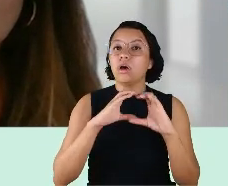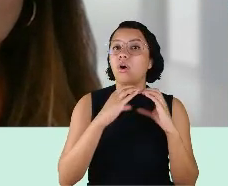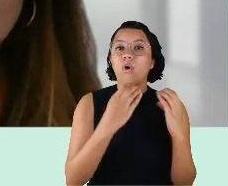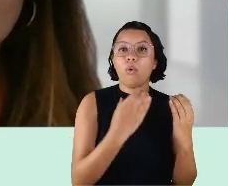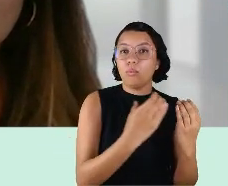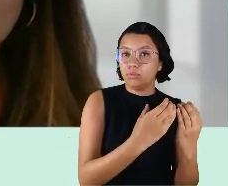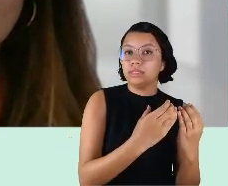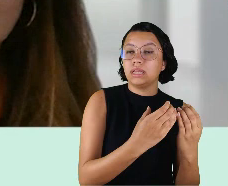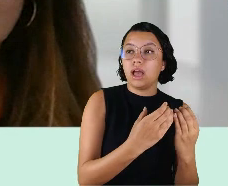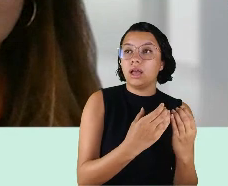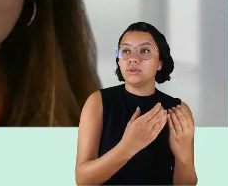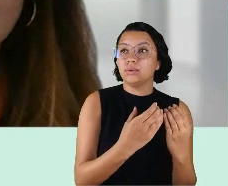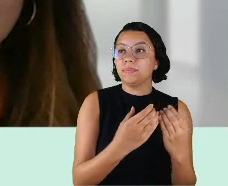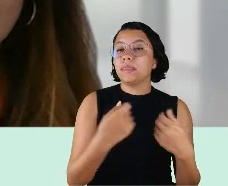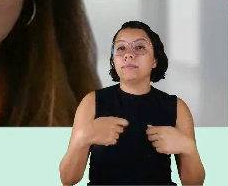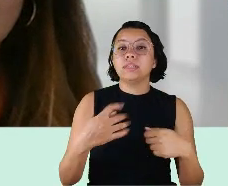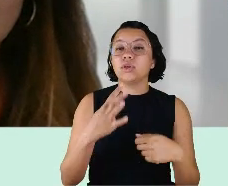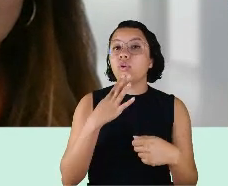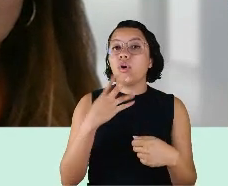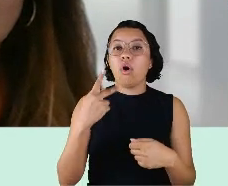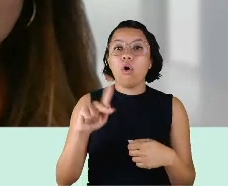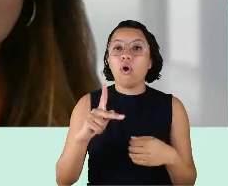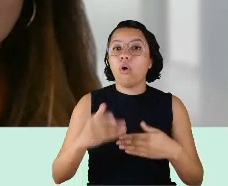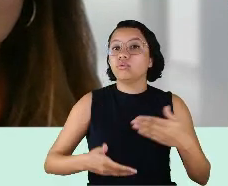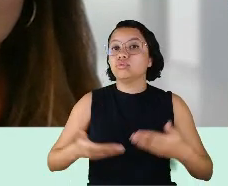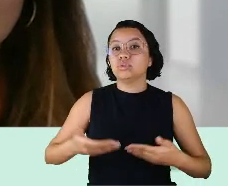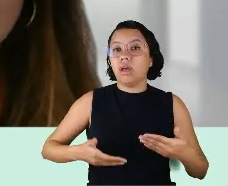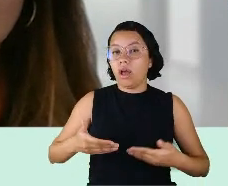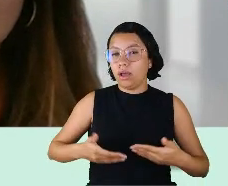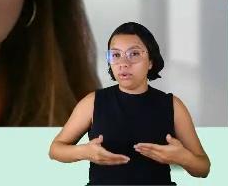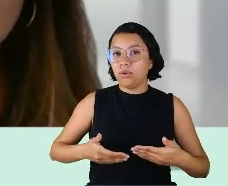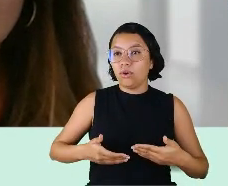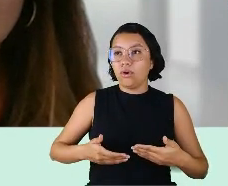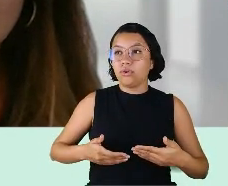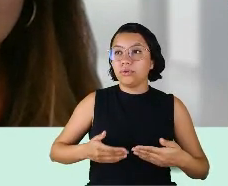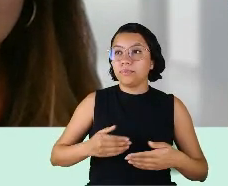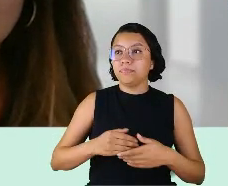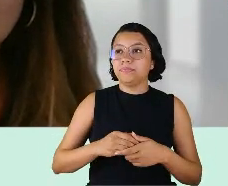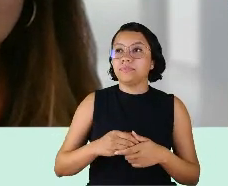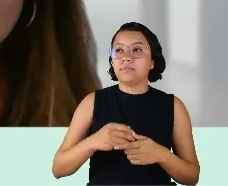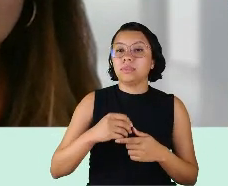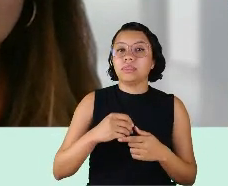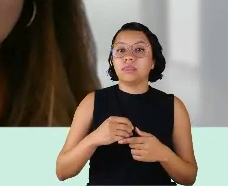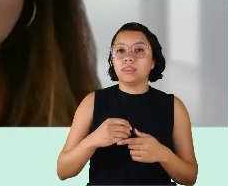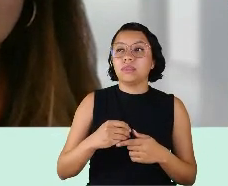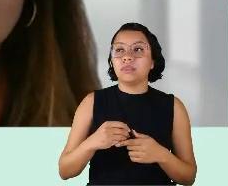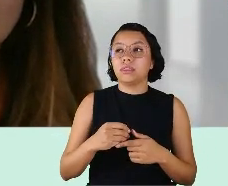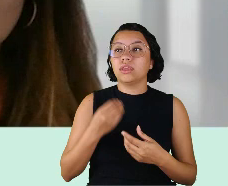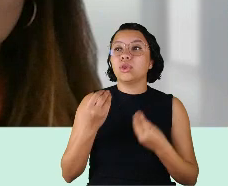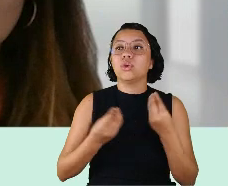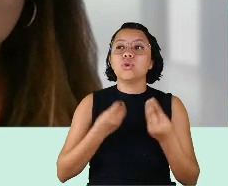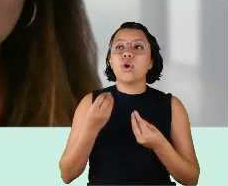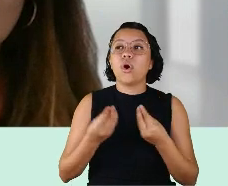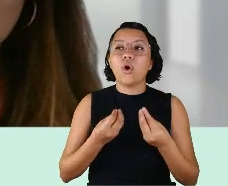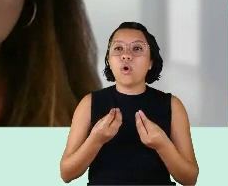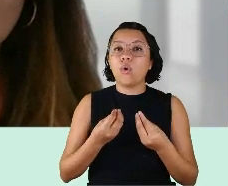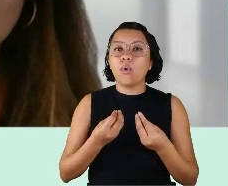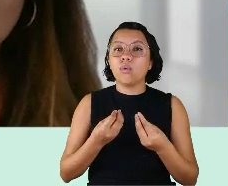a sua comunidade, e tem que conhecer os seus servidores, as pessoas, e como